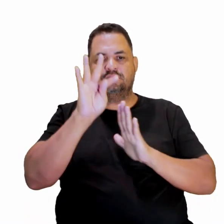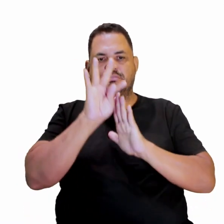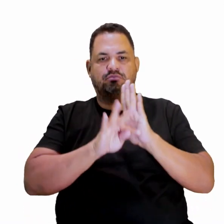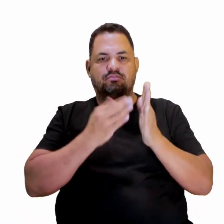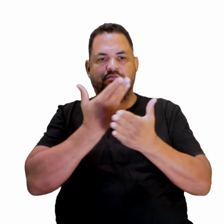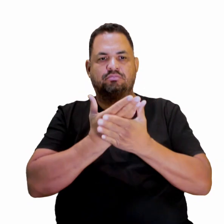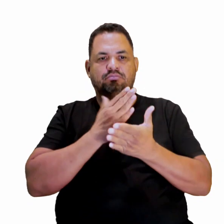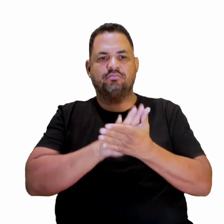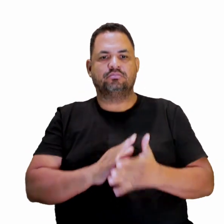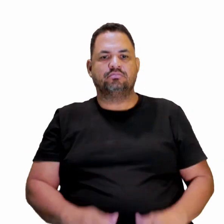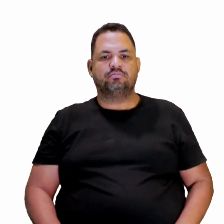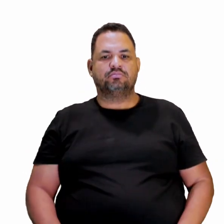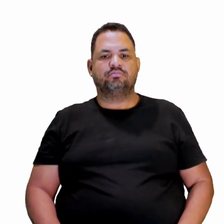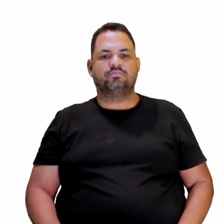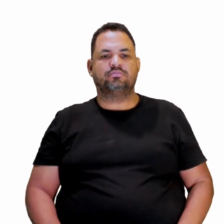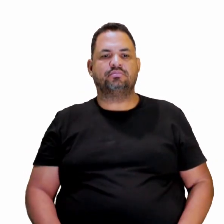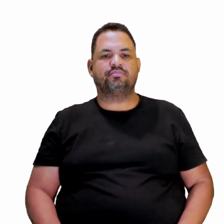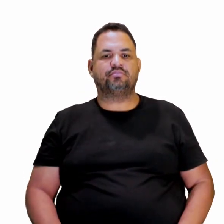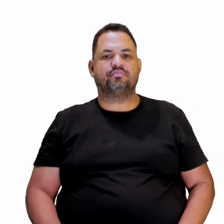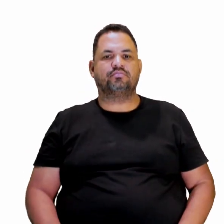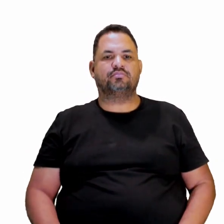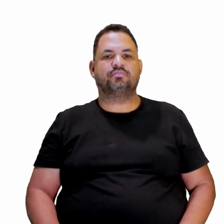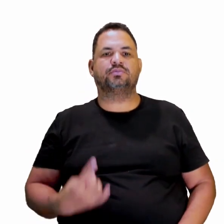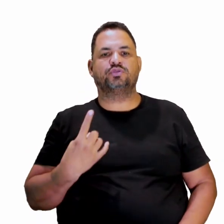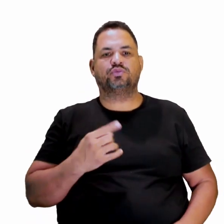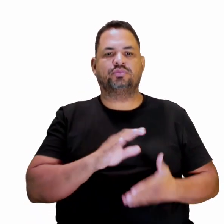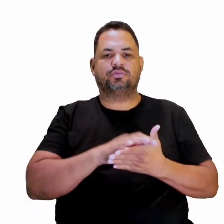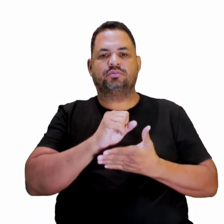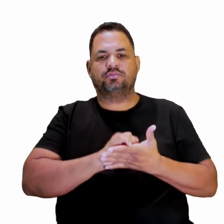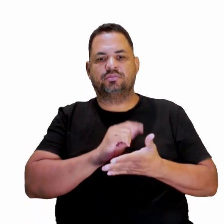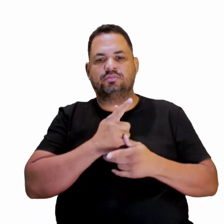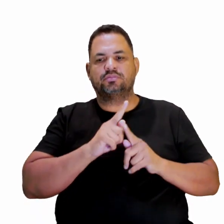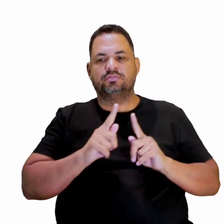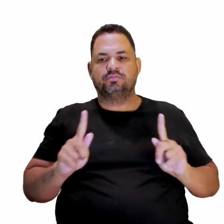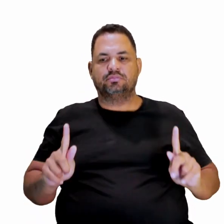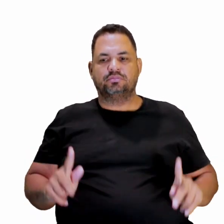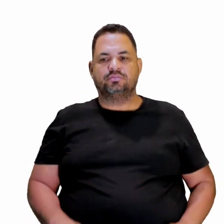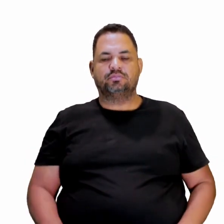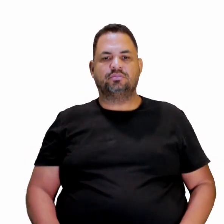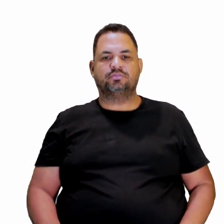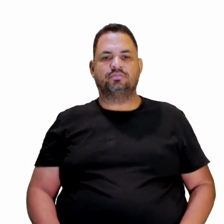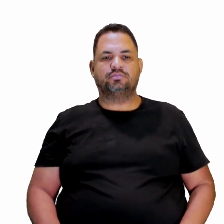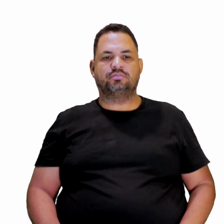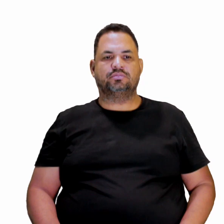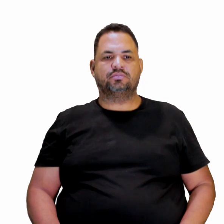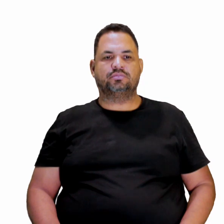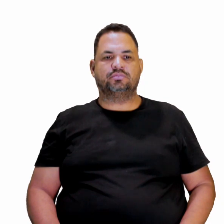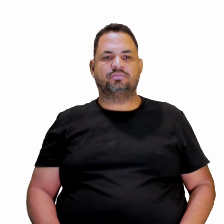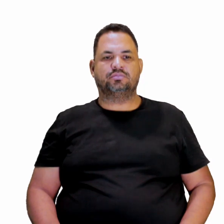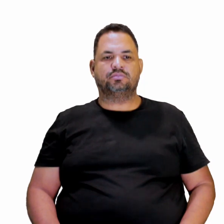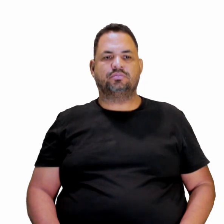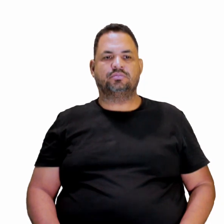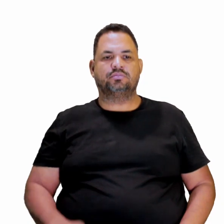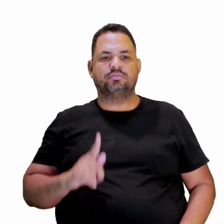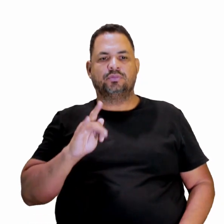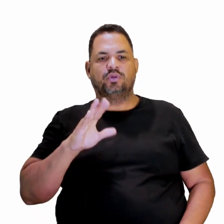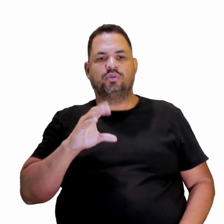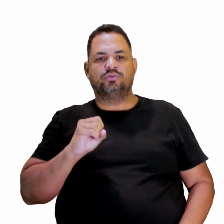texto e duas atividades de gramática. Sobre o texto, é correto afirmar: Gordon era o tio favorito